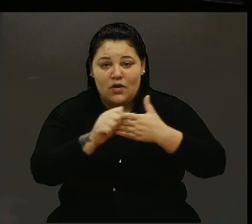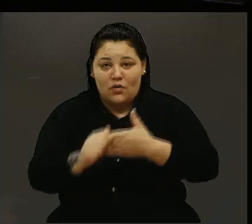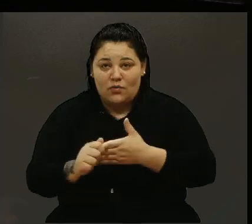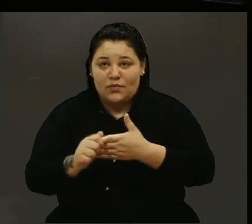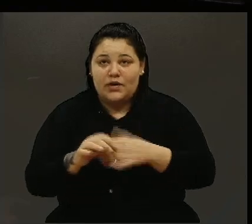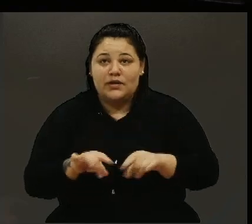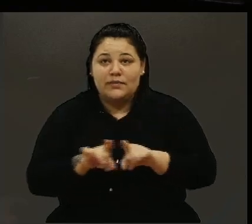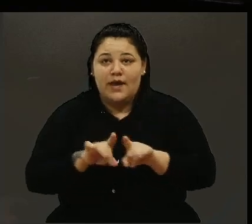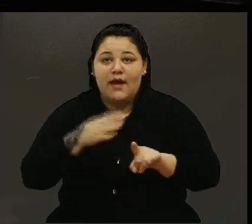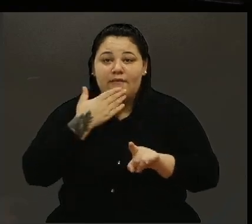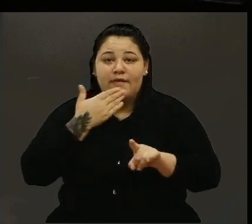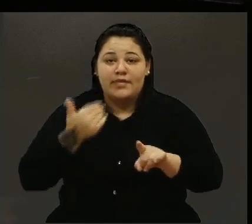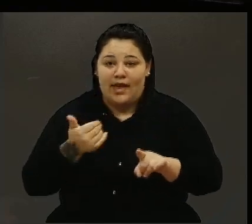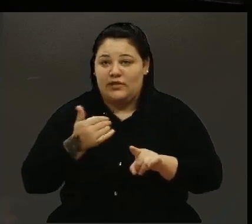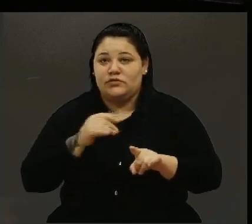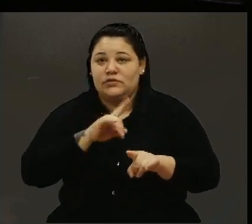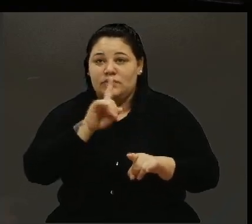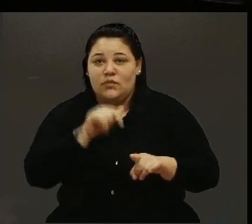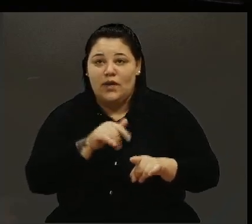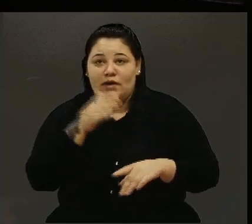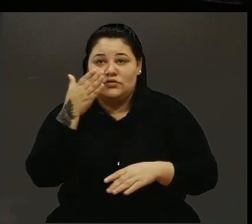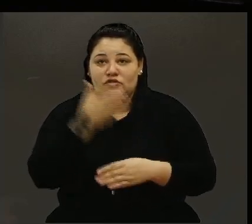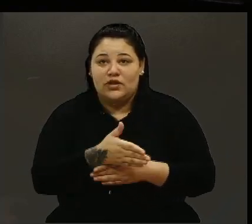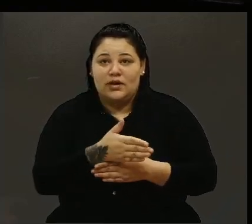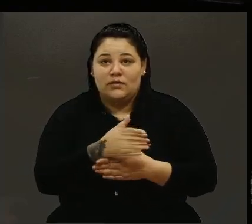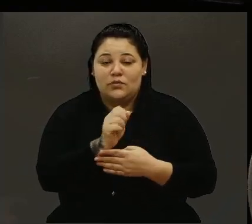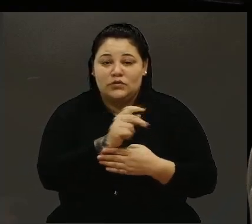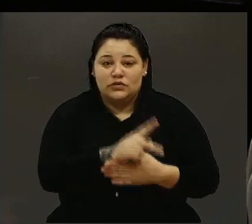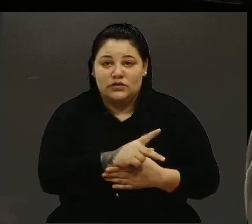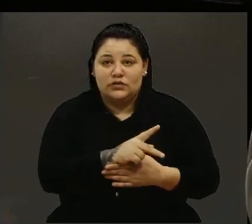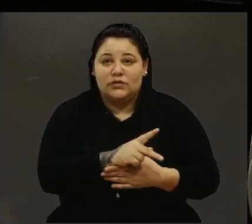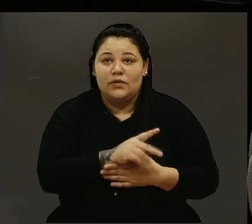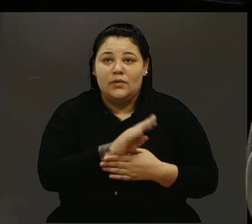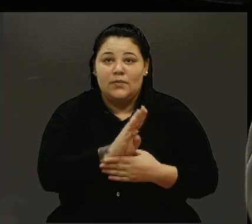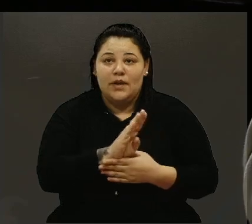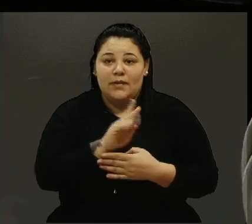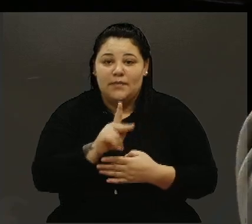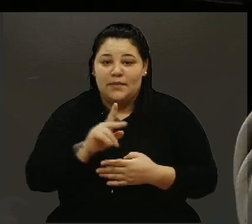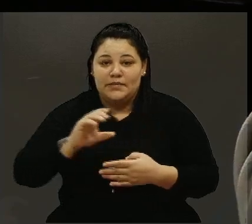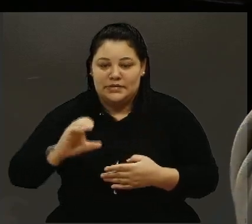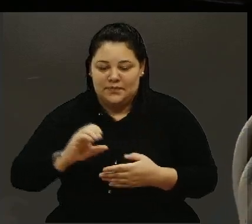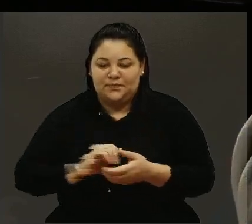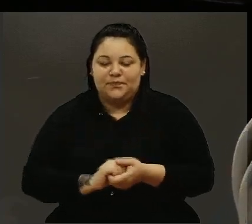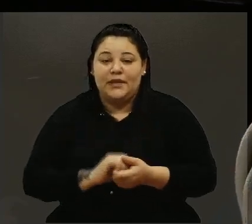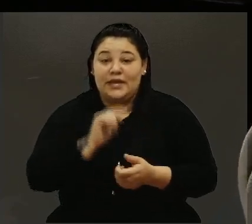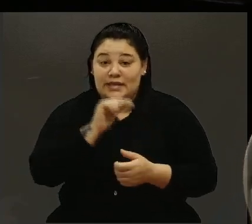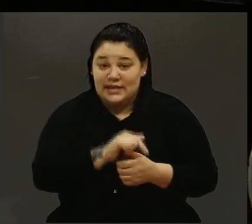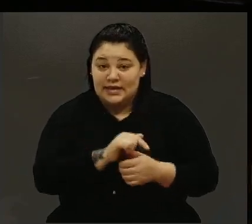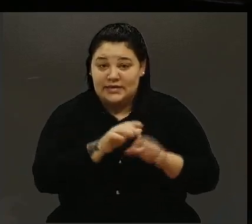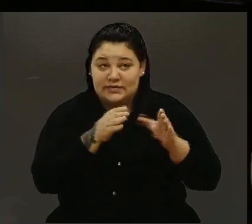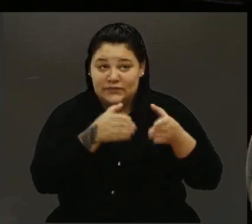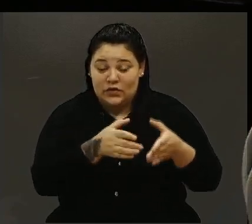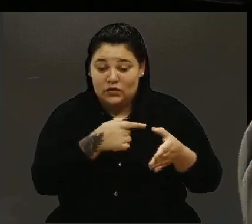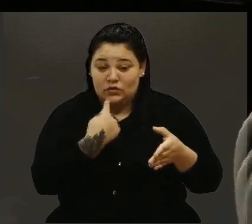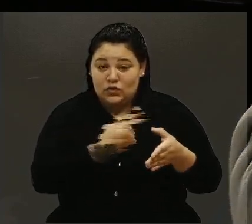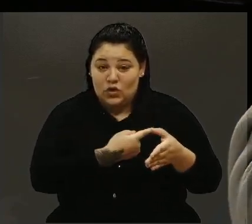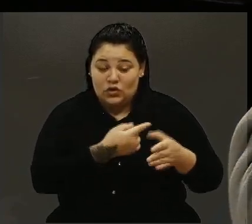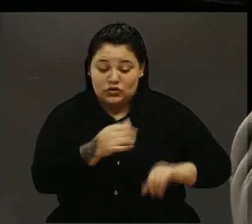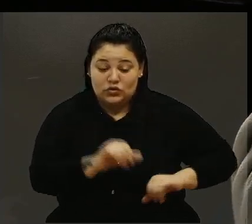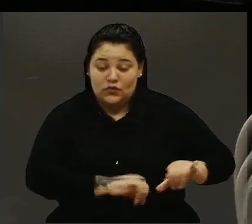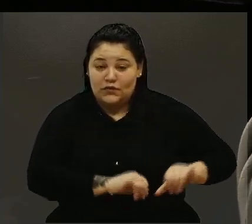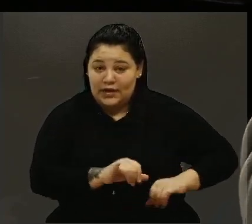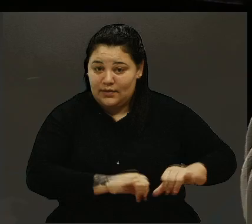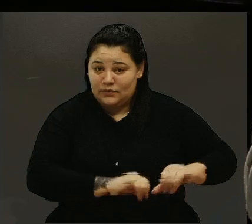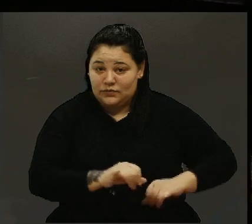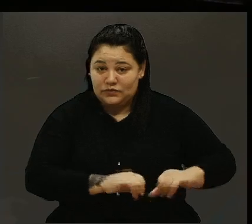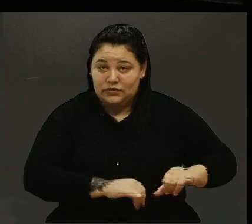concessão de benefícios que não sejam diretamente previdenciários, como é o BPC e Loas. E nesse caso específico, nós sofremos um desmonte do INSS